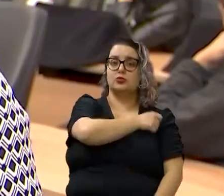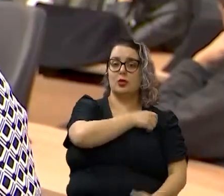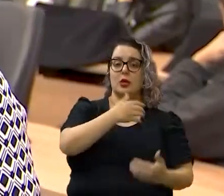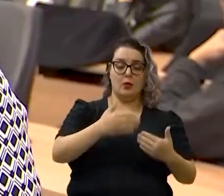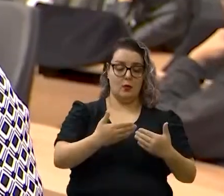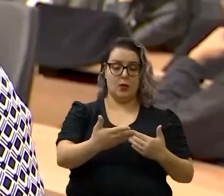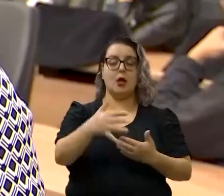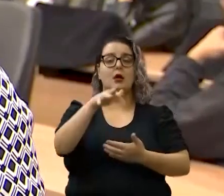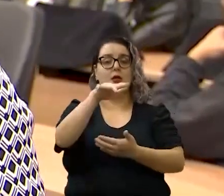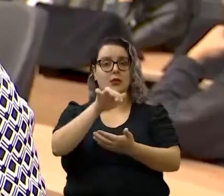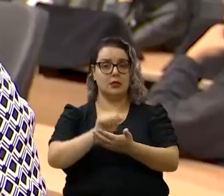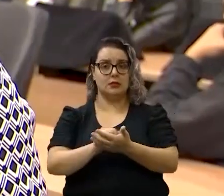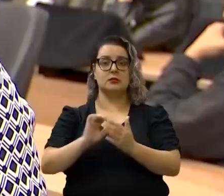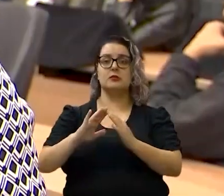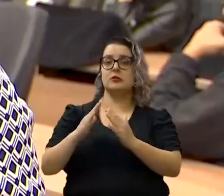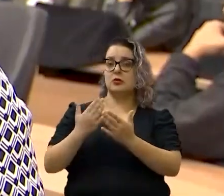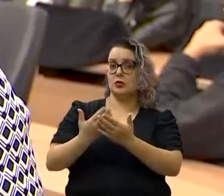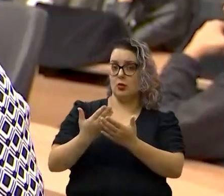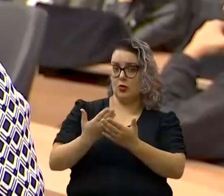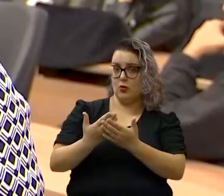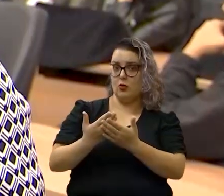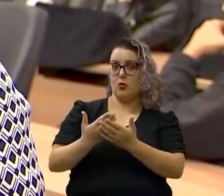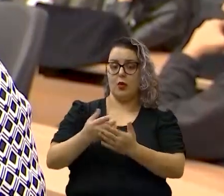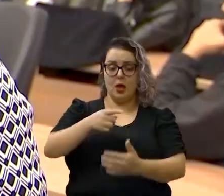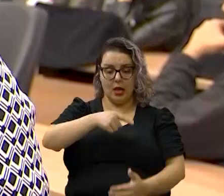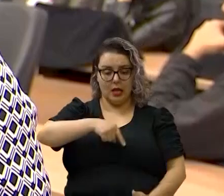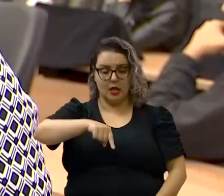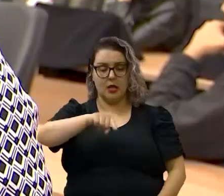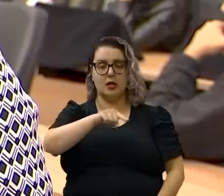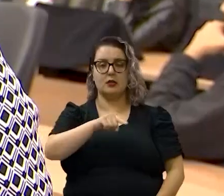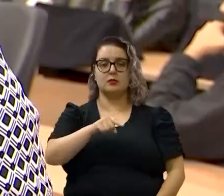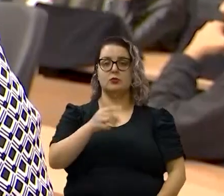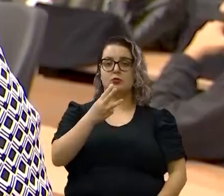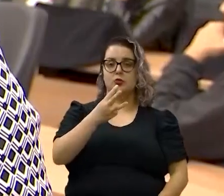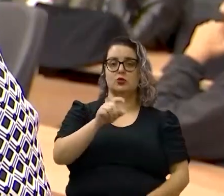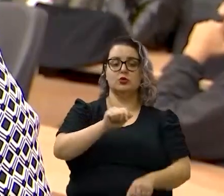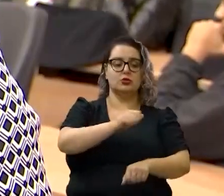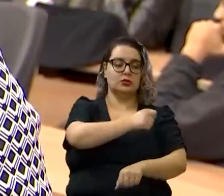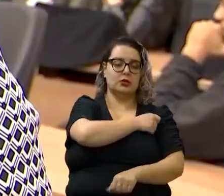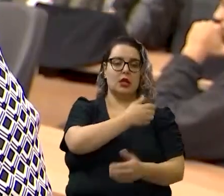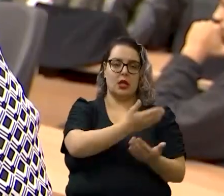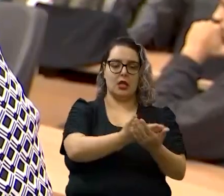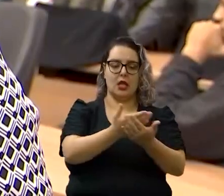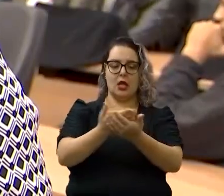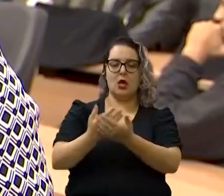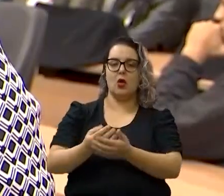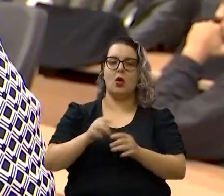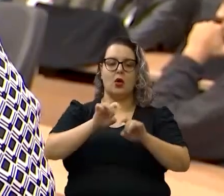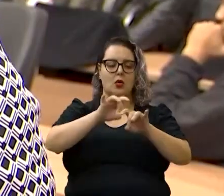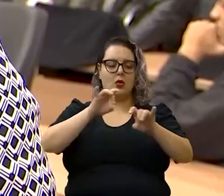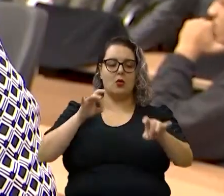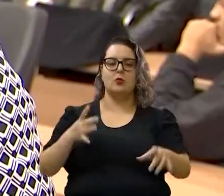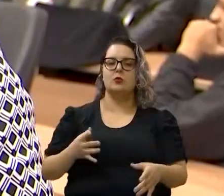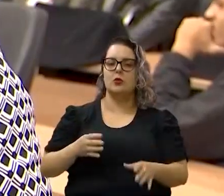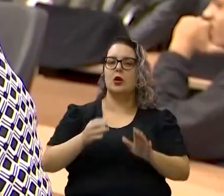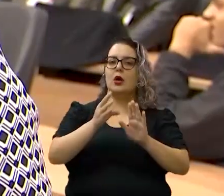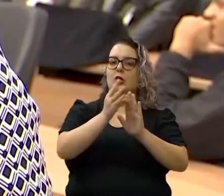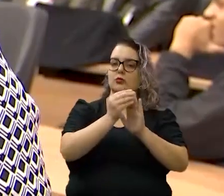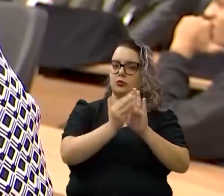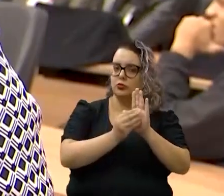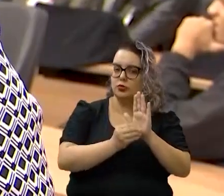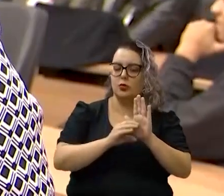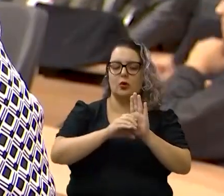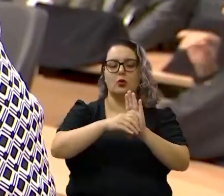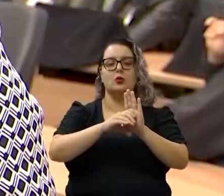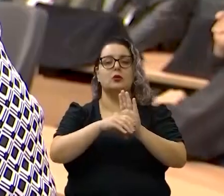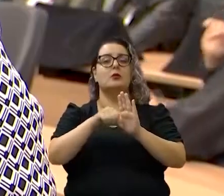Então a partir da inscrição das escolas eles passam por três aulas online onde a gente dá conceitos